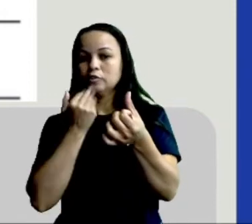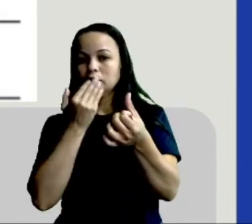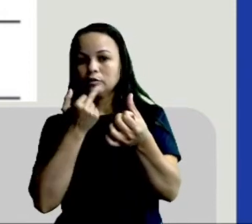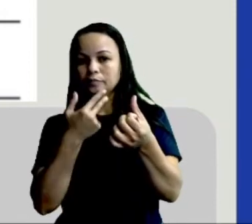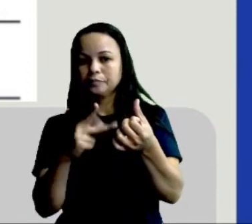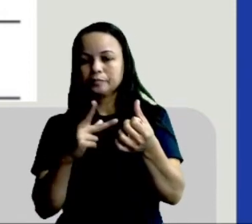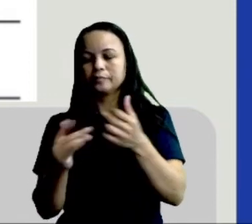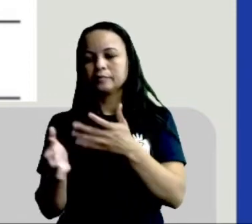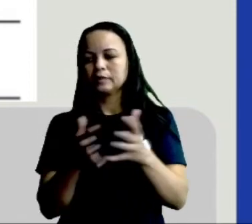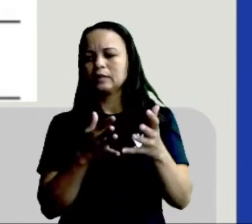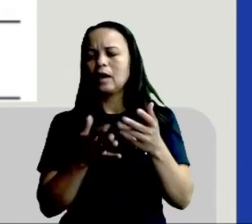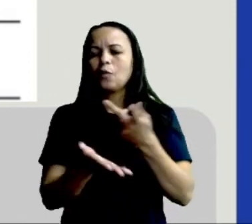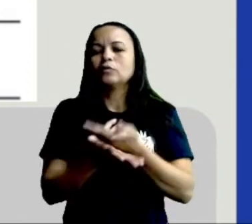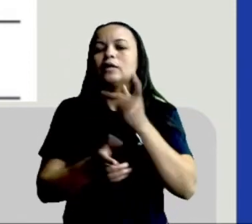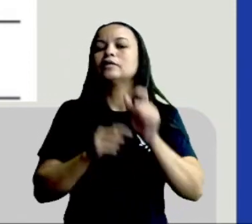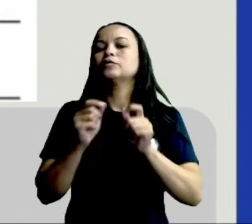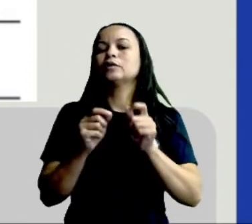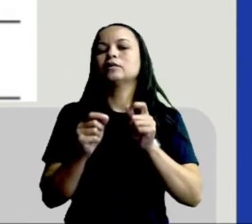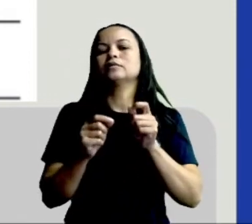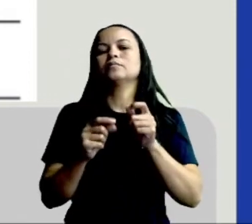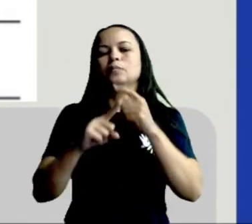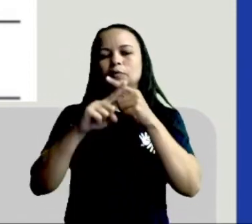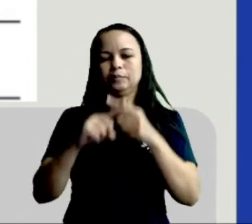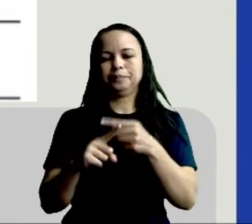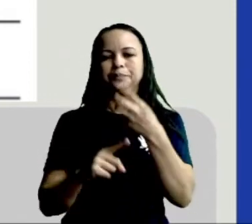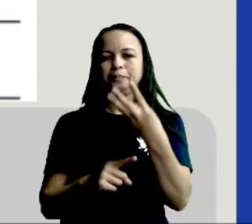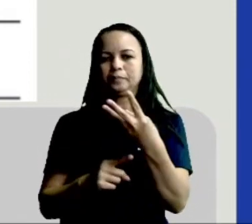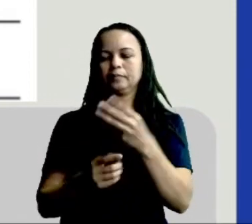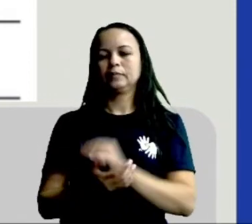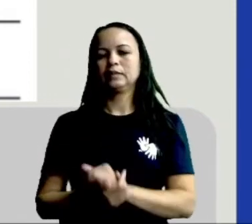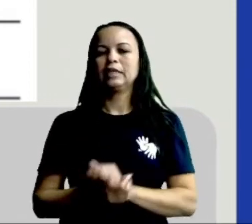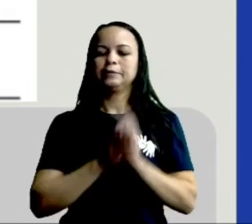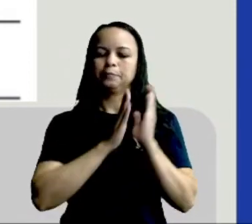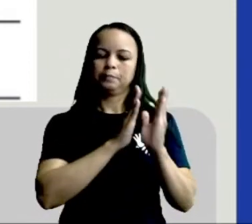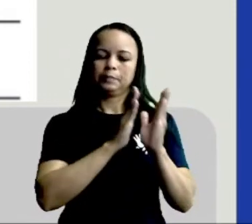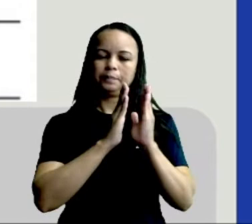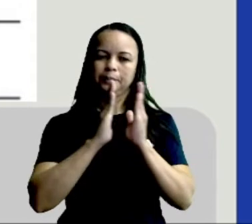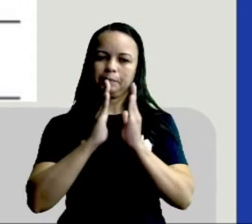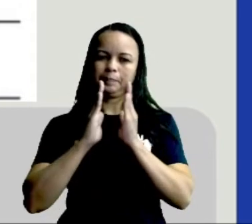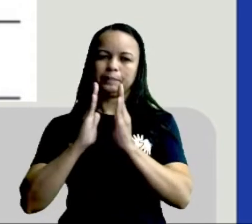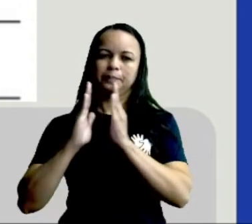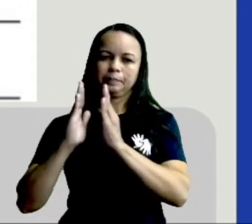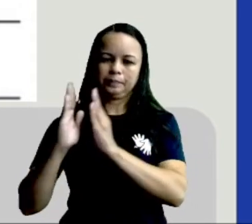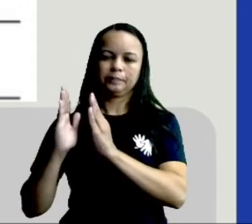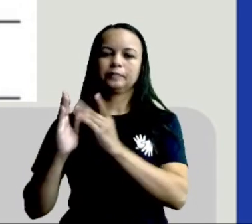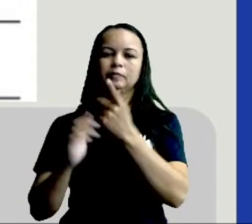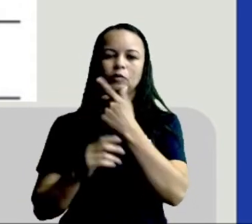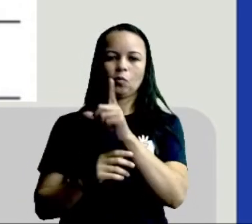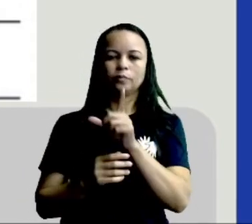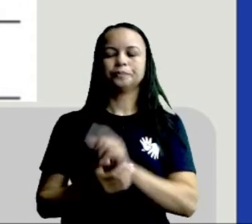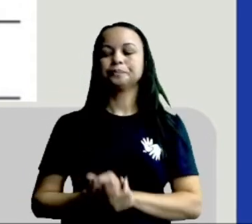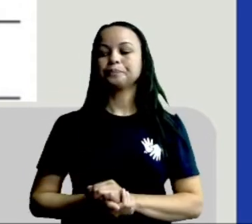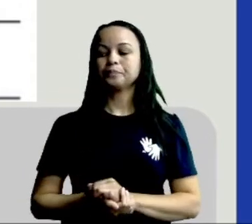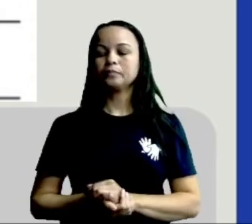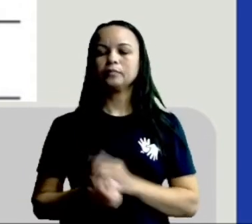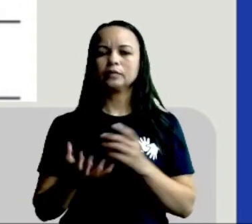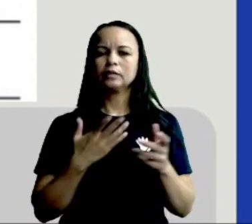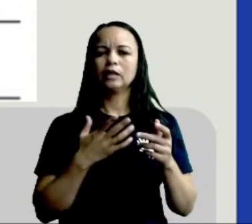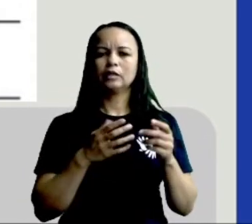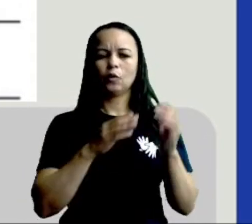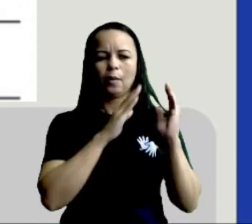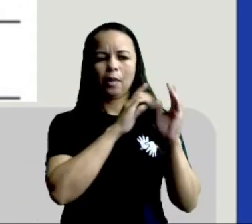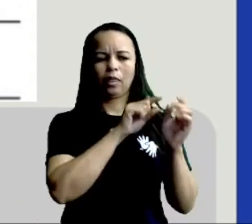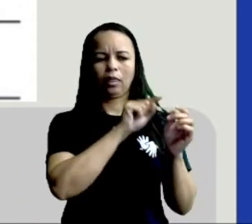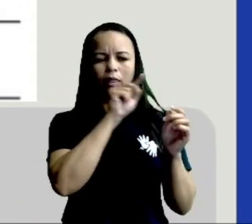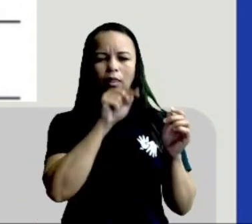ocorre? Olha, é multiplicado por 3. E isso vai na mesma sequência em todos os outros. Eu não repeti as